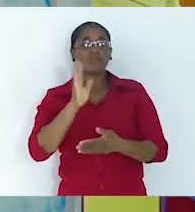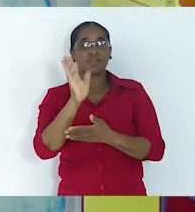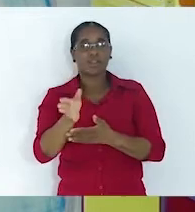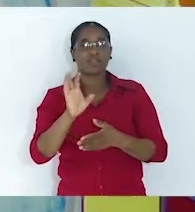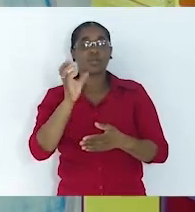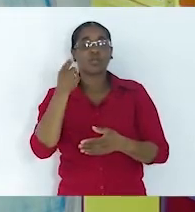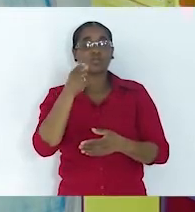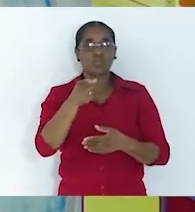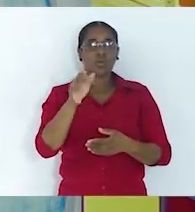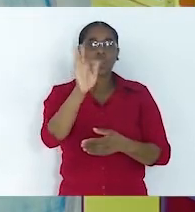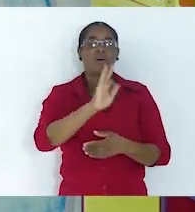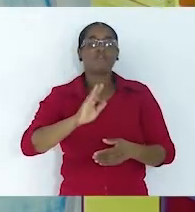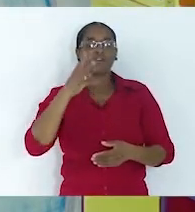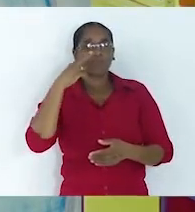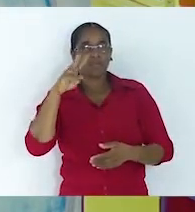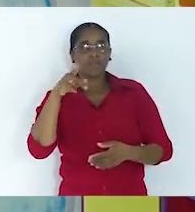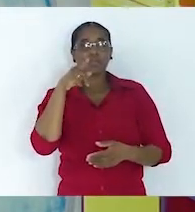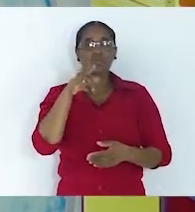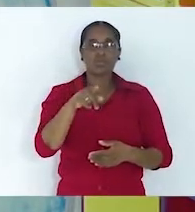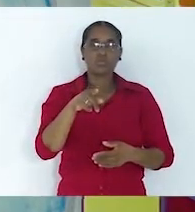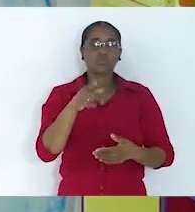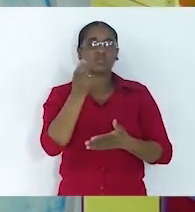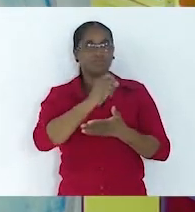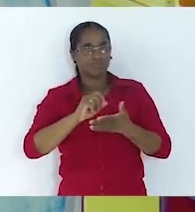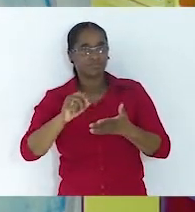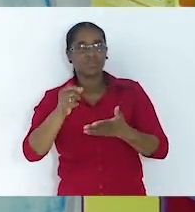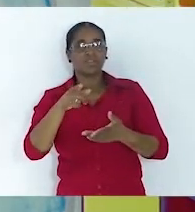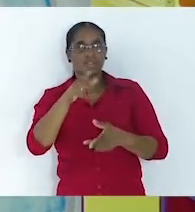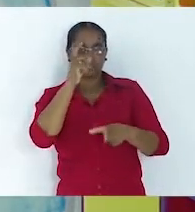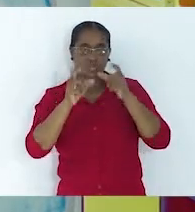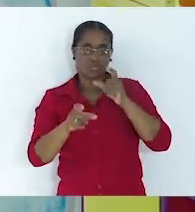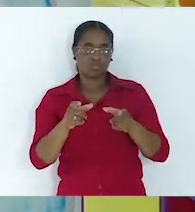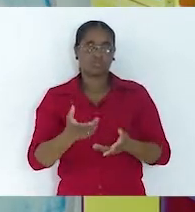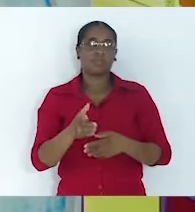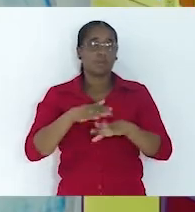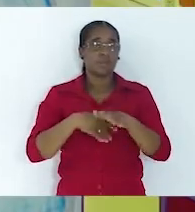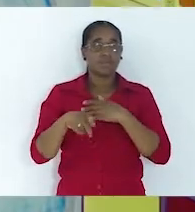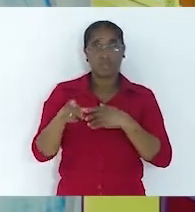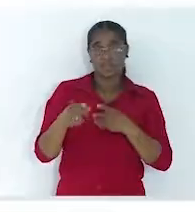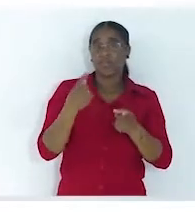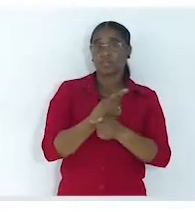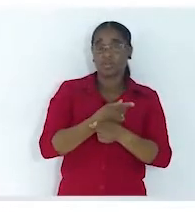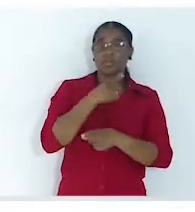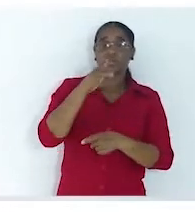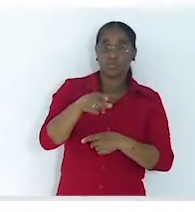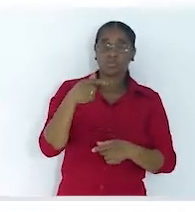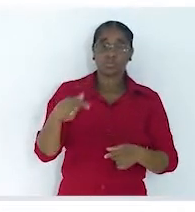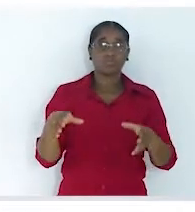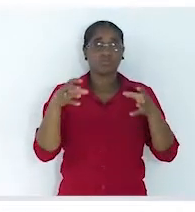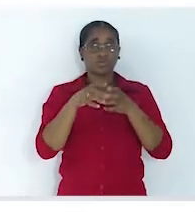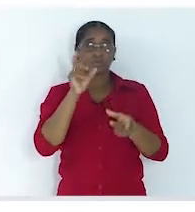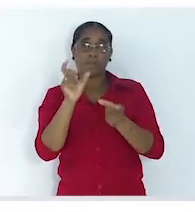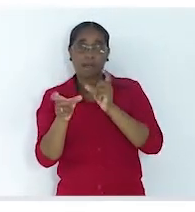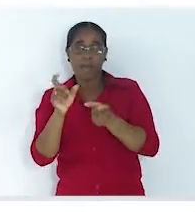na forma de ver, tu vais dando característica a essa pessoa. E para fazer esse elemento, tu tens uma classe de palavras